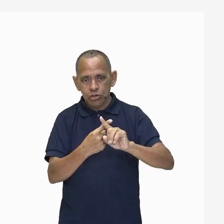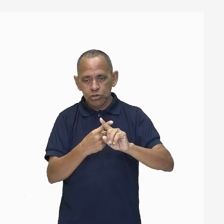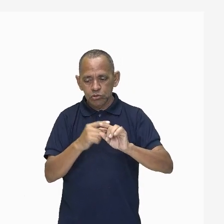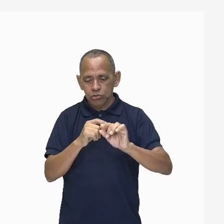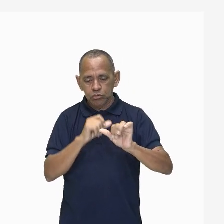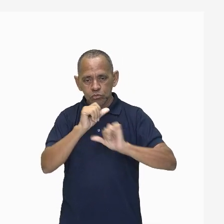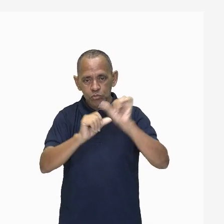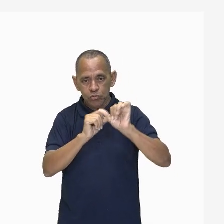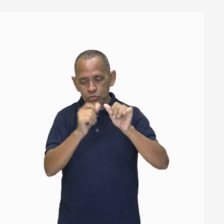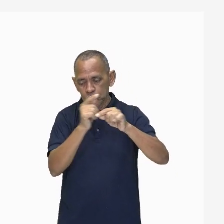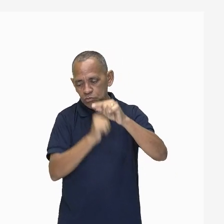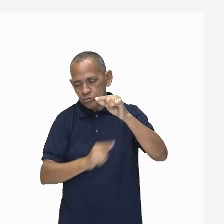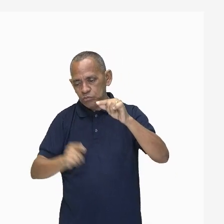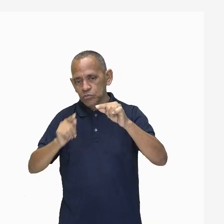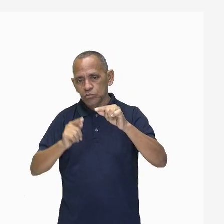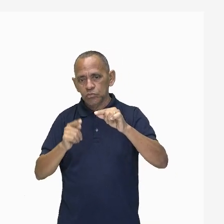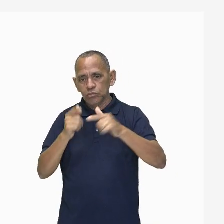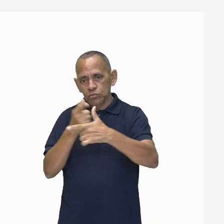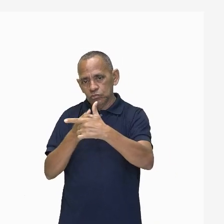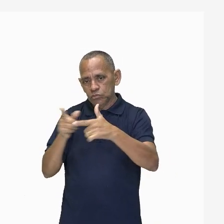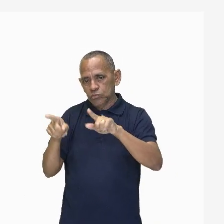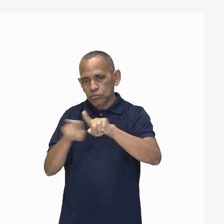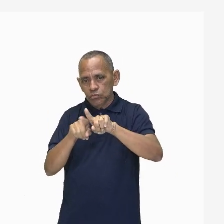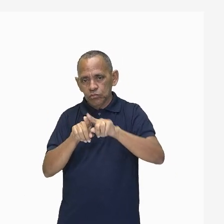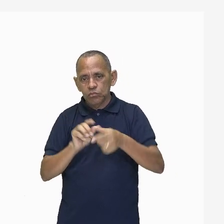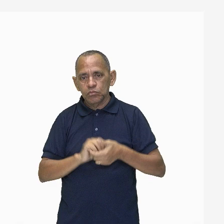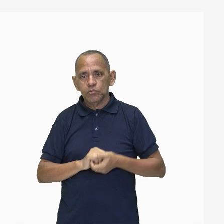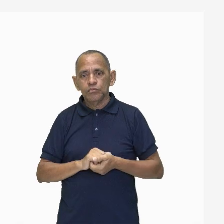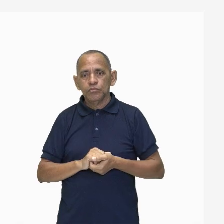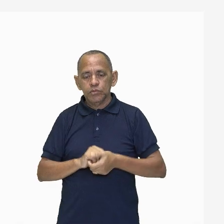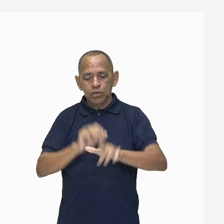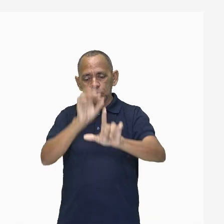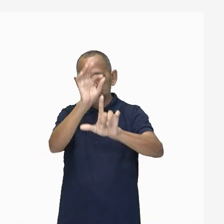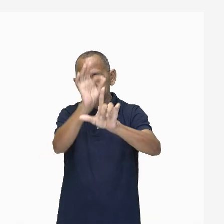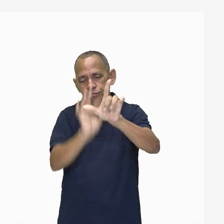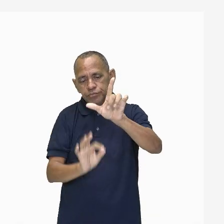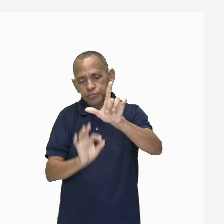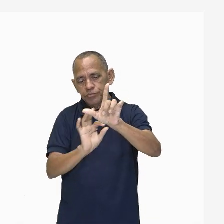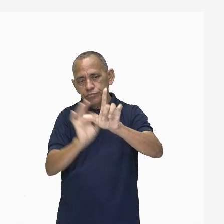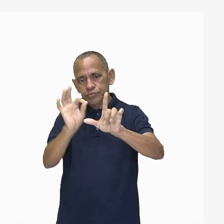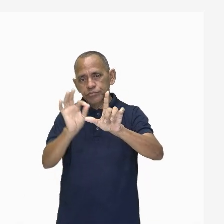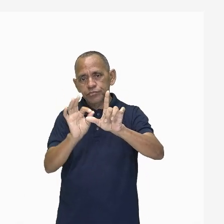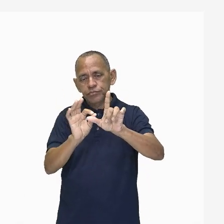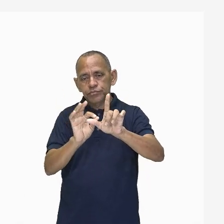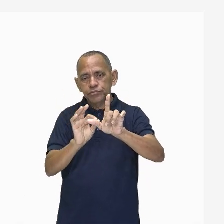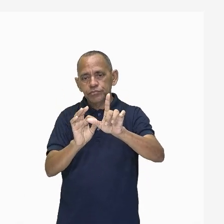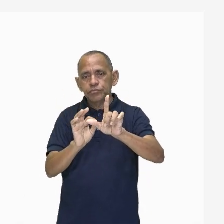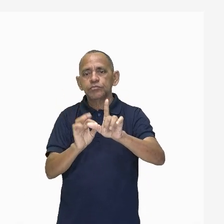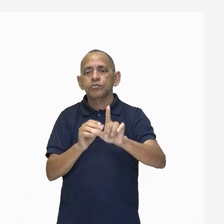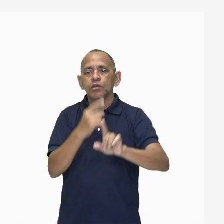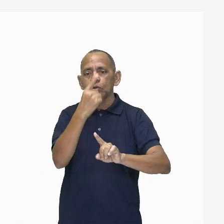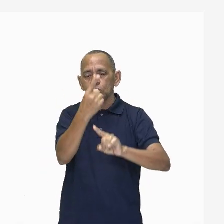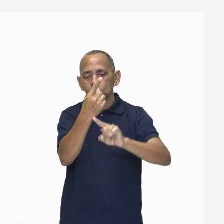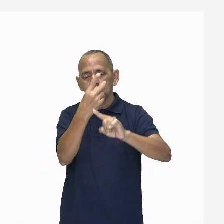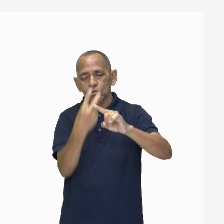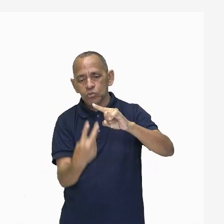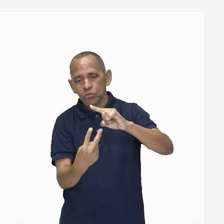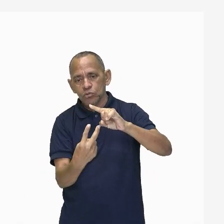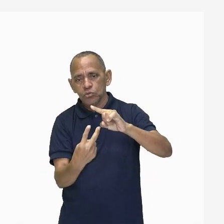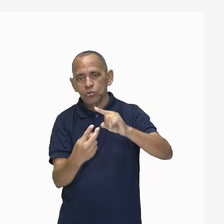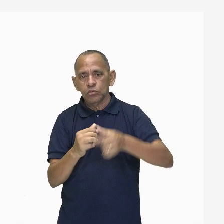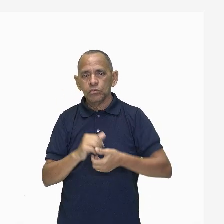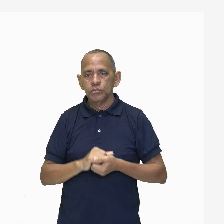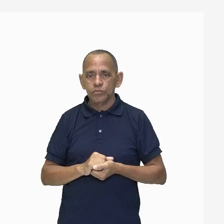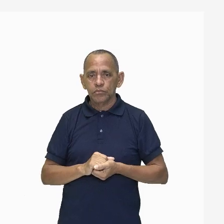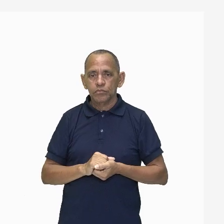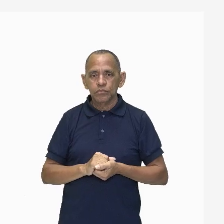lá dividindo. Ou seja, a raiz da minha função é igual a 1 sobre 2, ou seja, meio. E meio